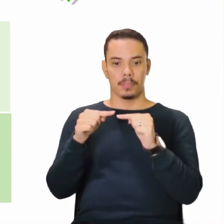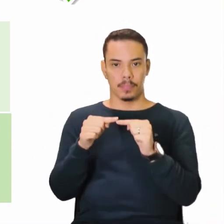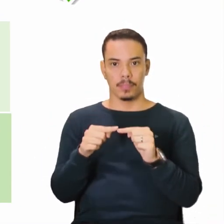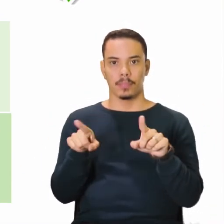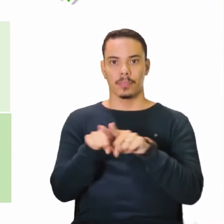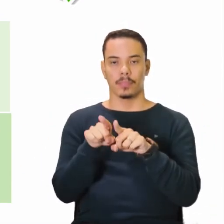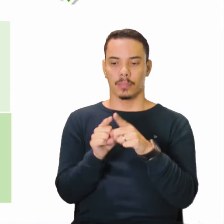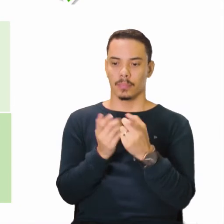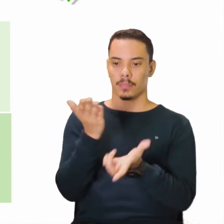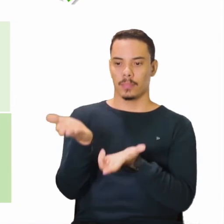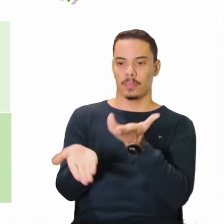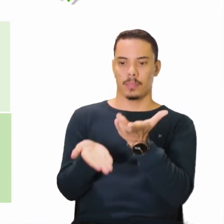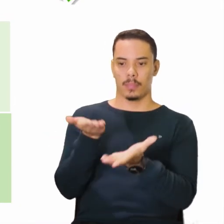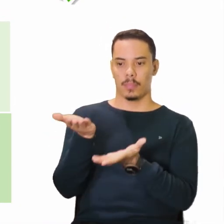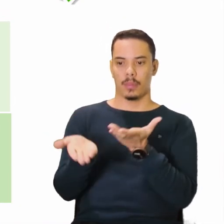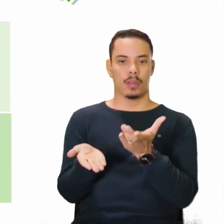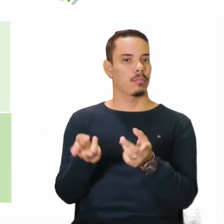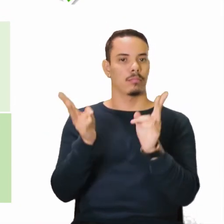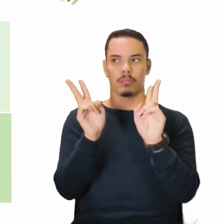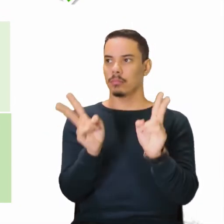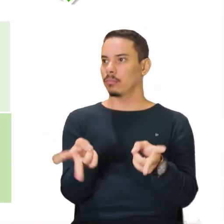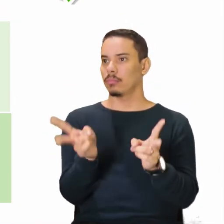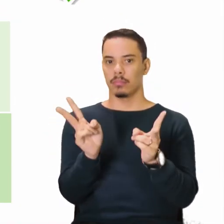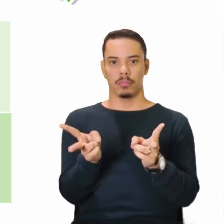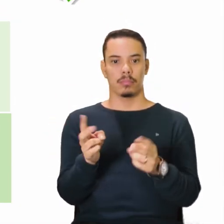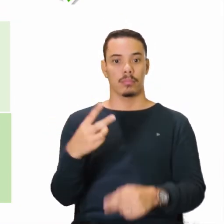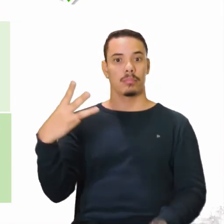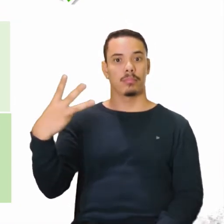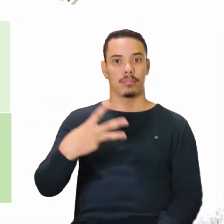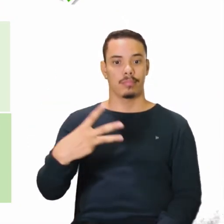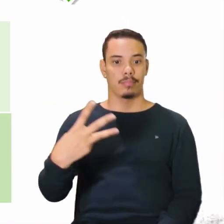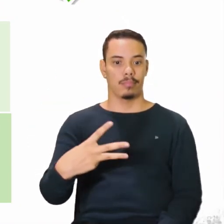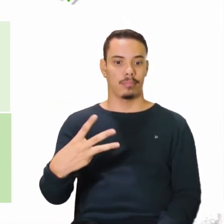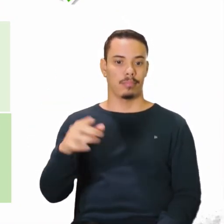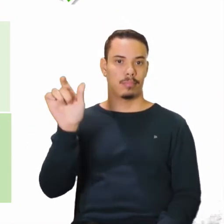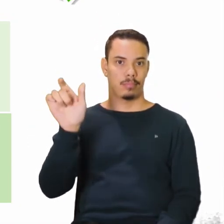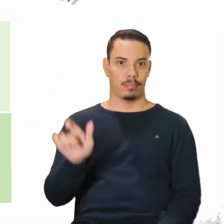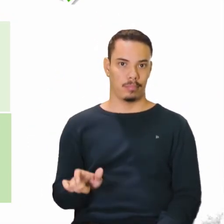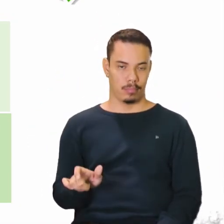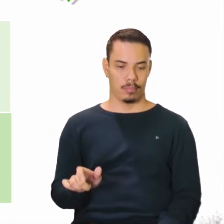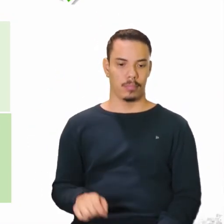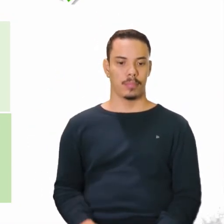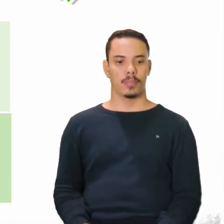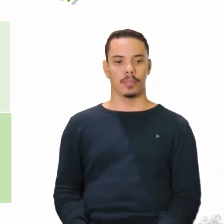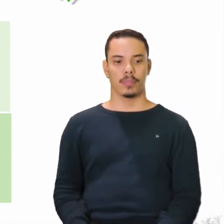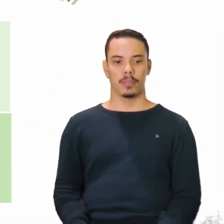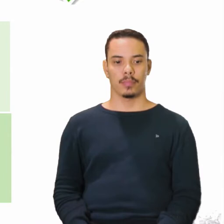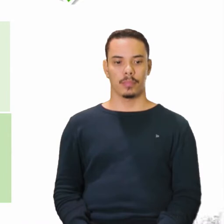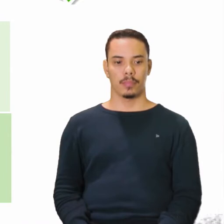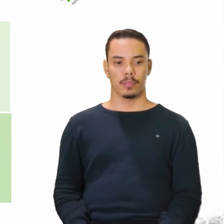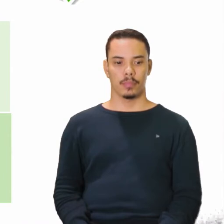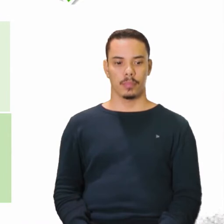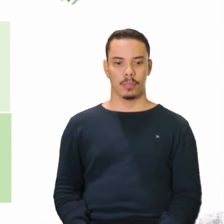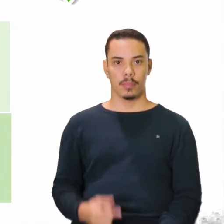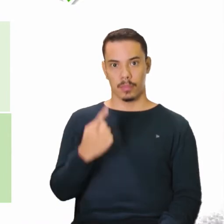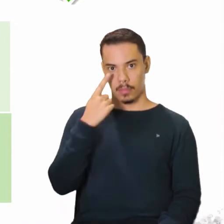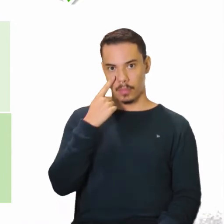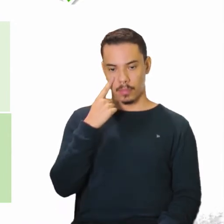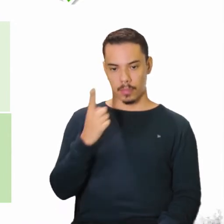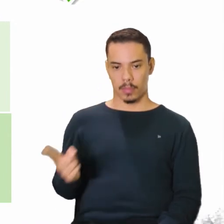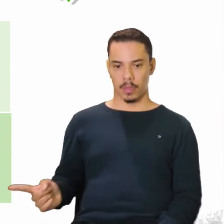de tratamento, são sempre os da terceira pessoa. Por exemplo, Vossa